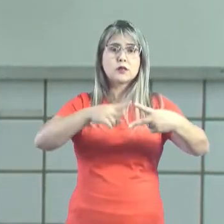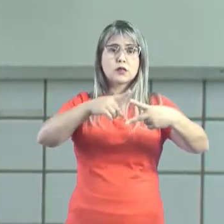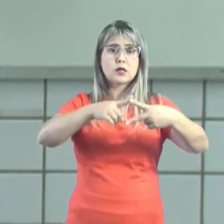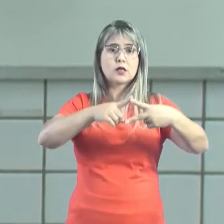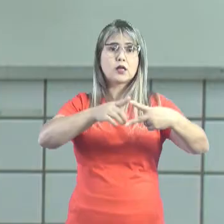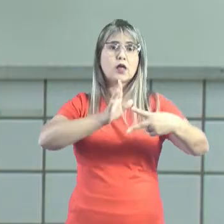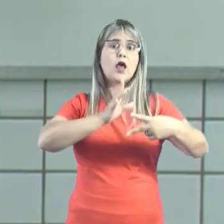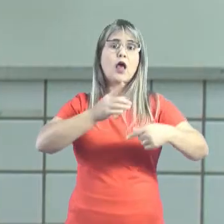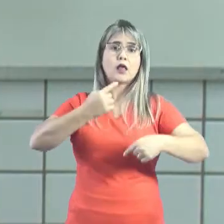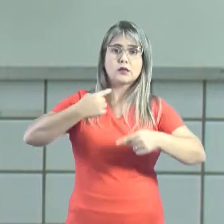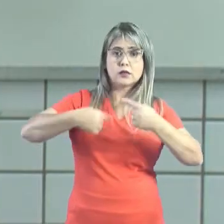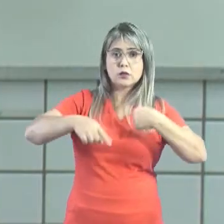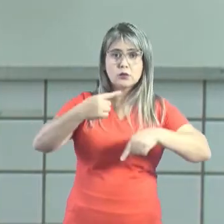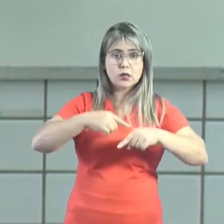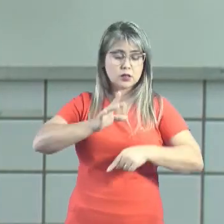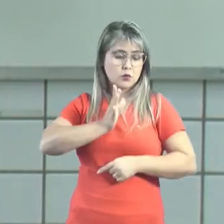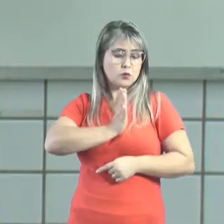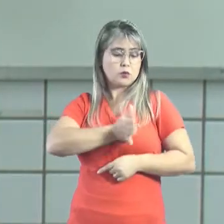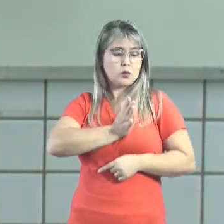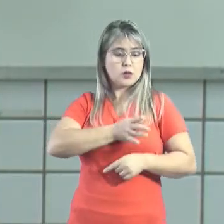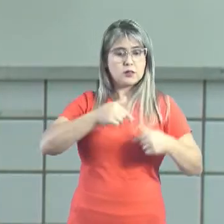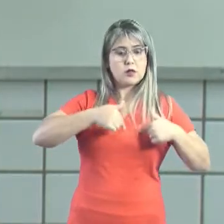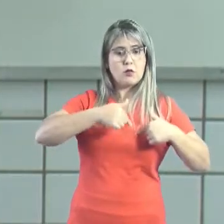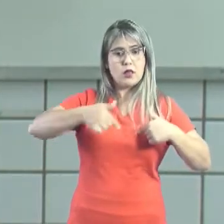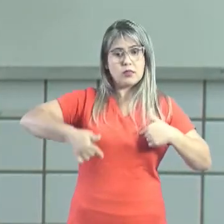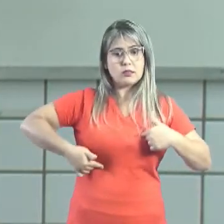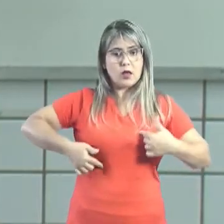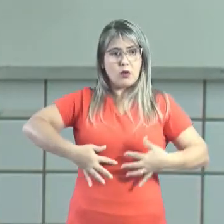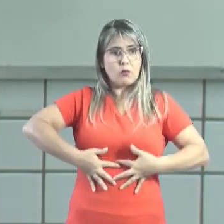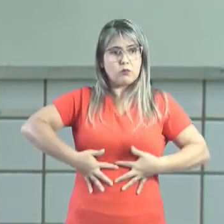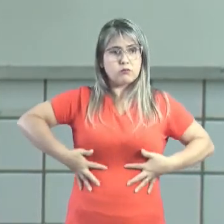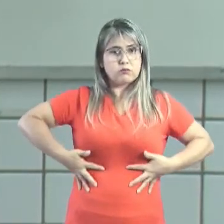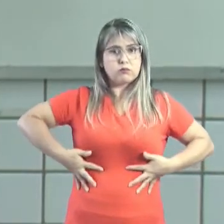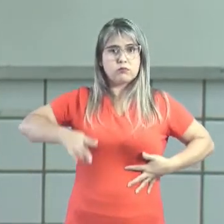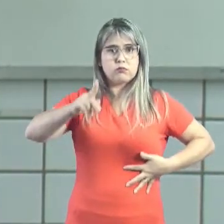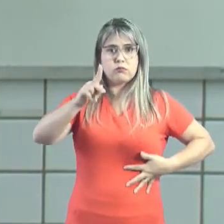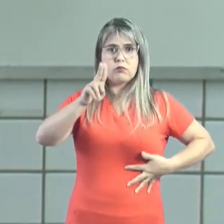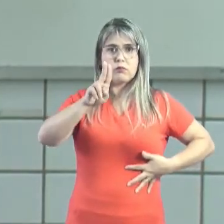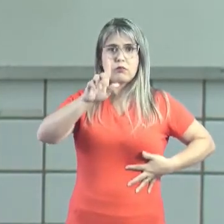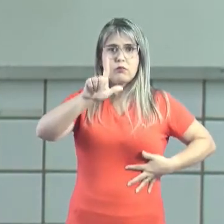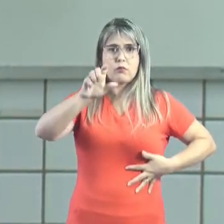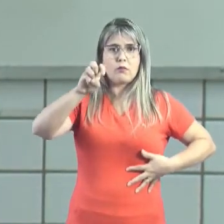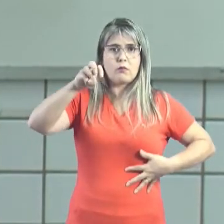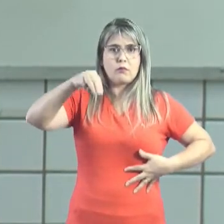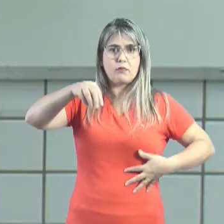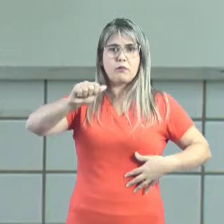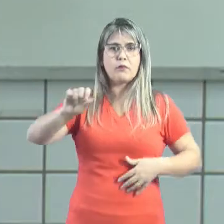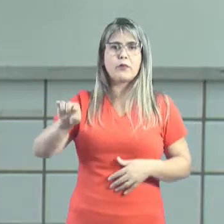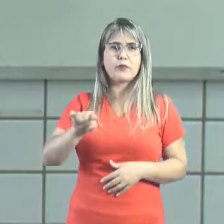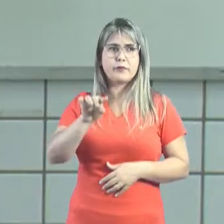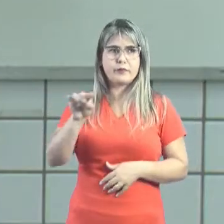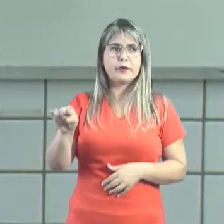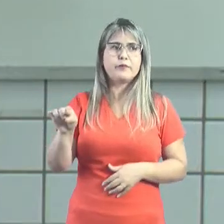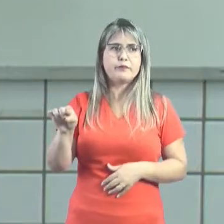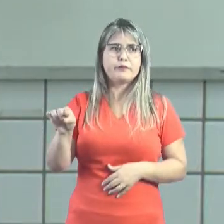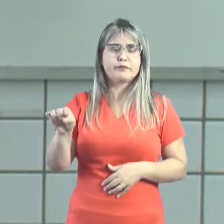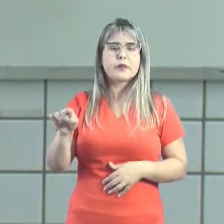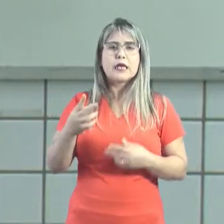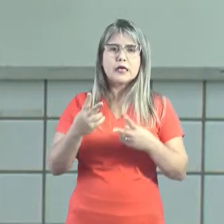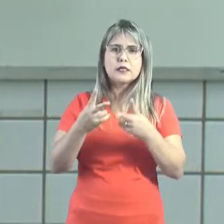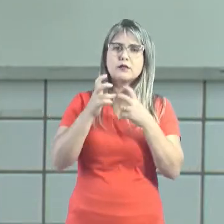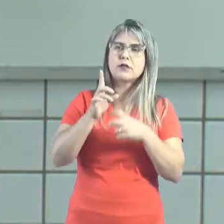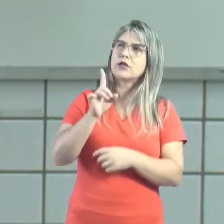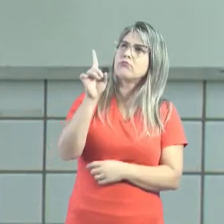bom? Aqui a gente percebe uma comunicação entre o